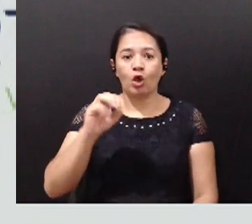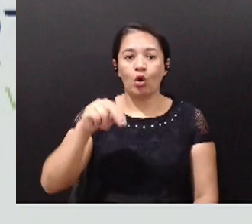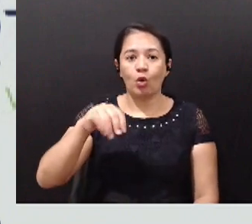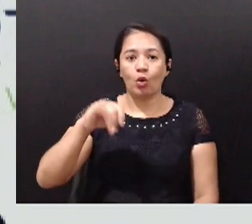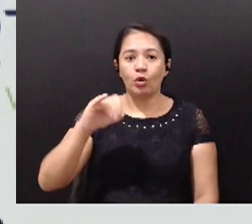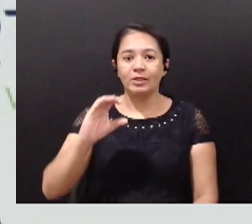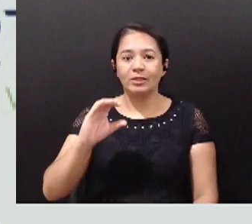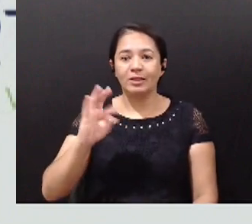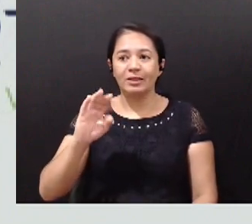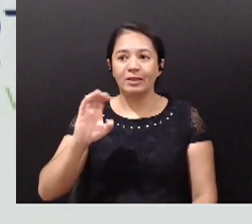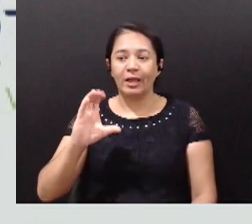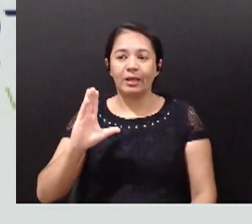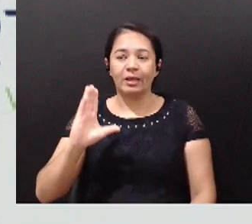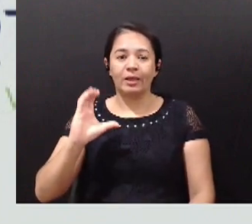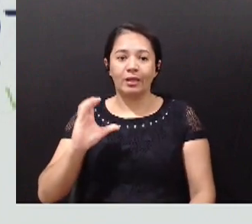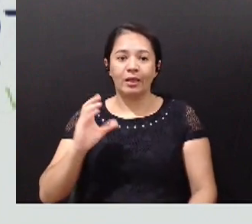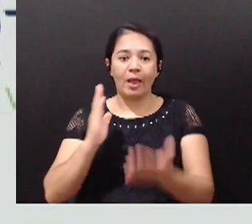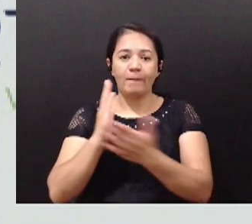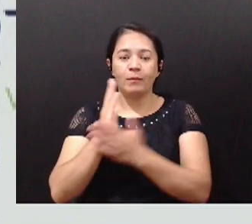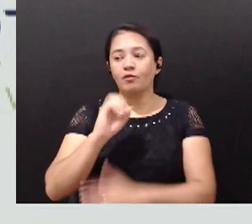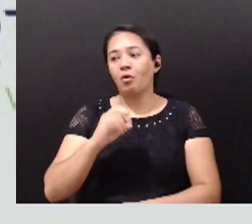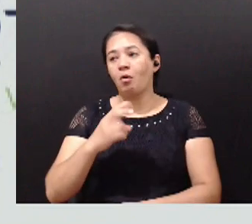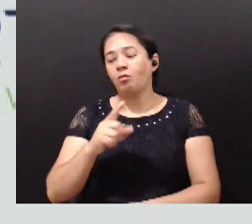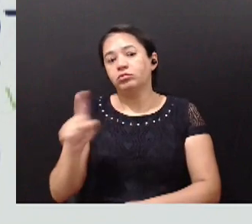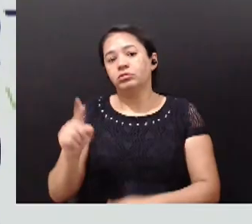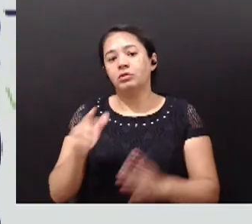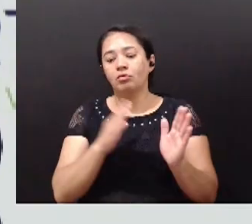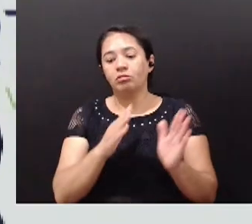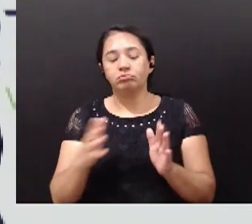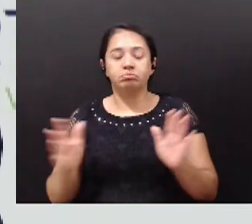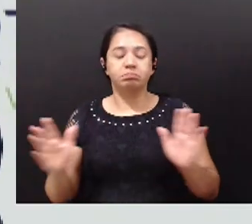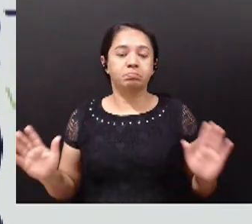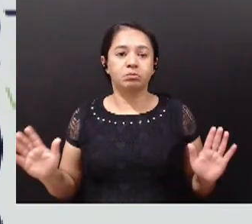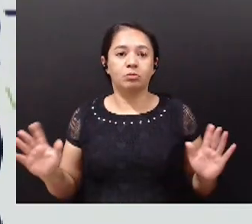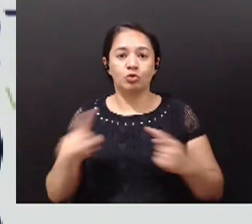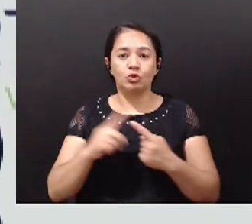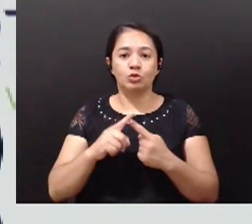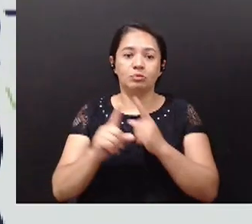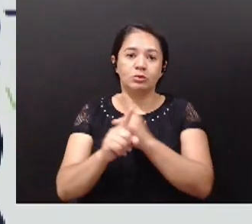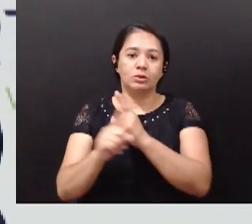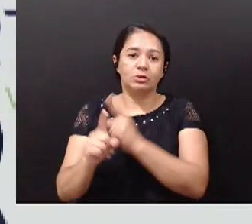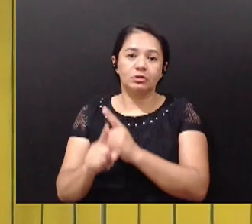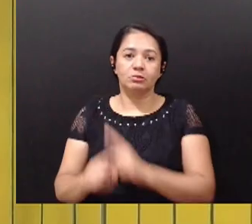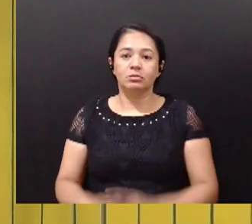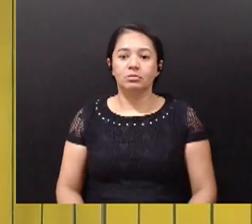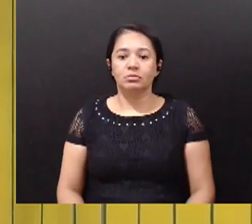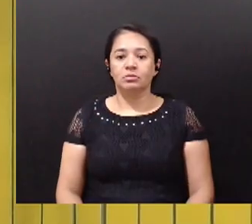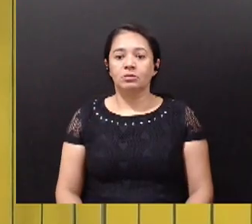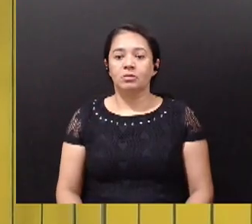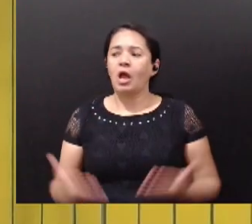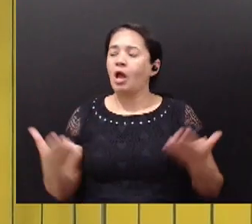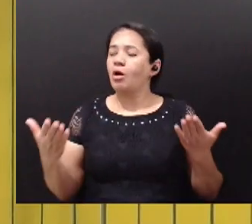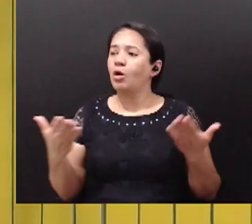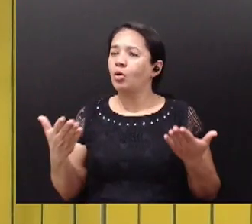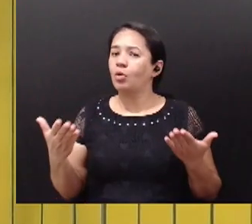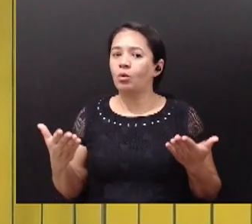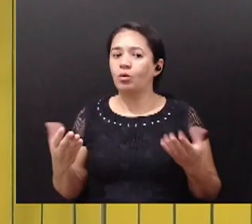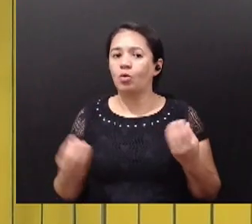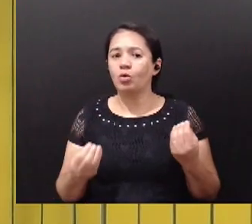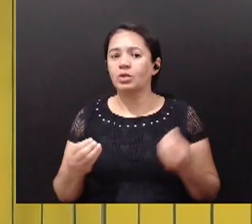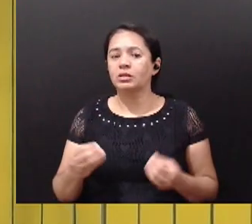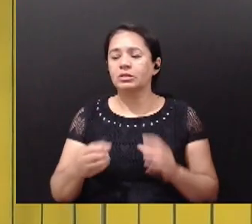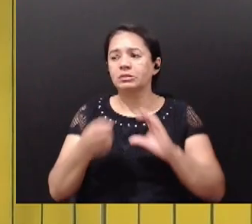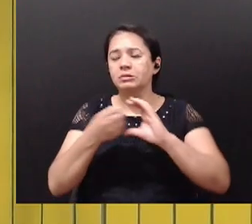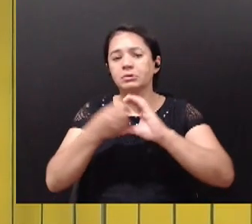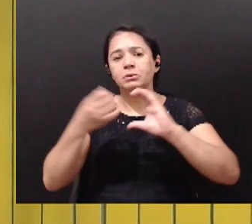não aquele tipo de procedimento. Perfeito, doutor. Agora, o que caracteriza